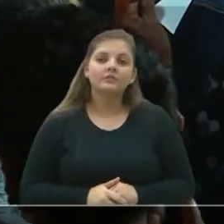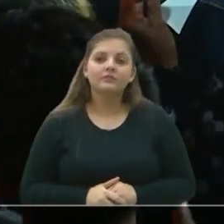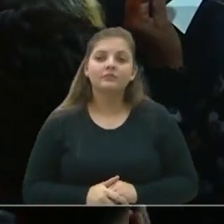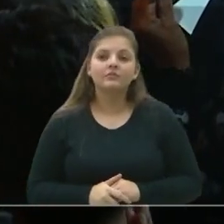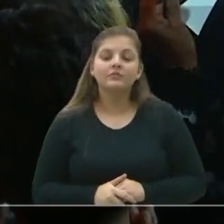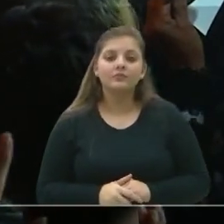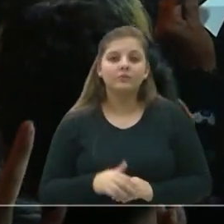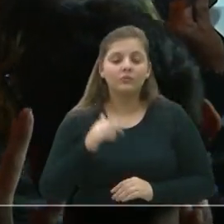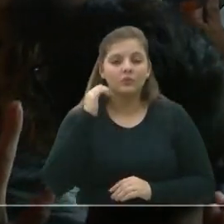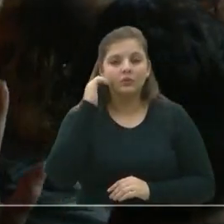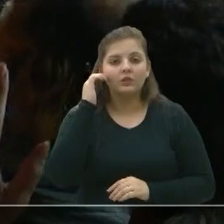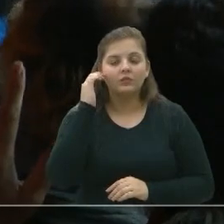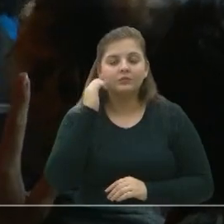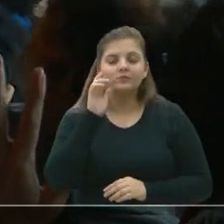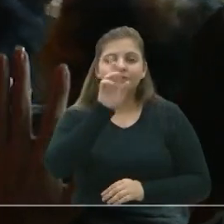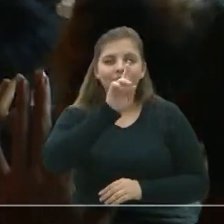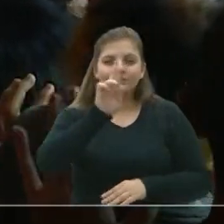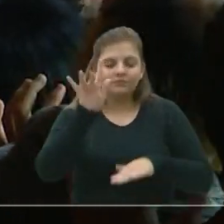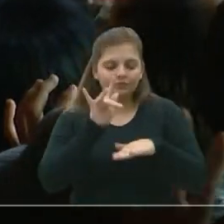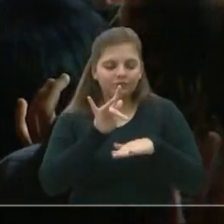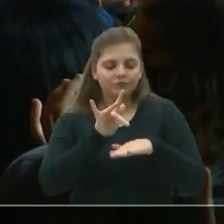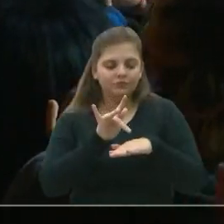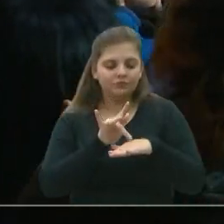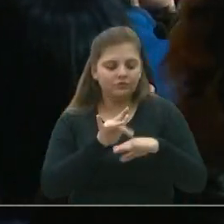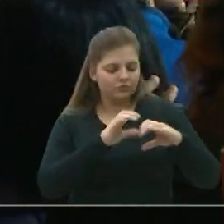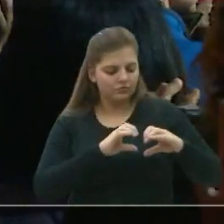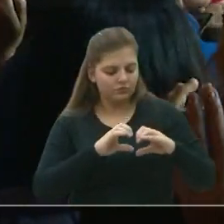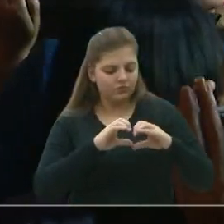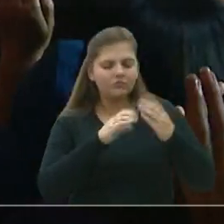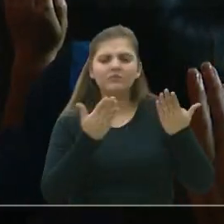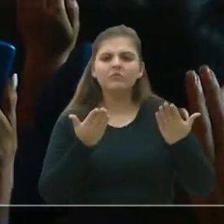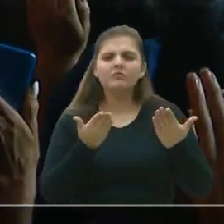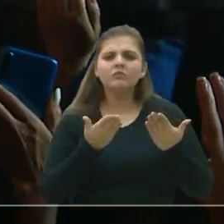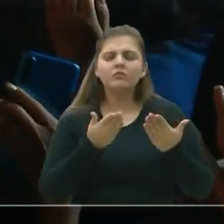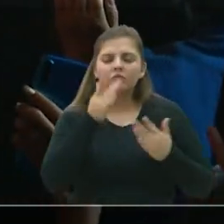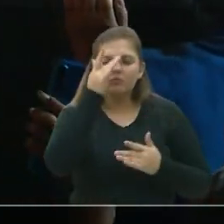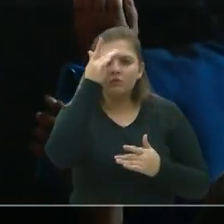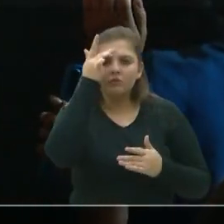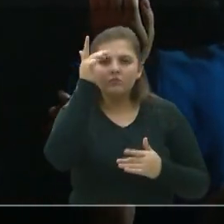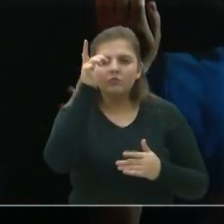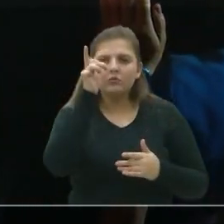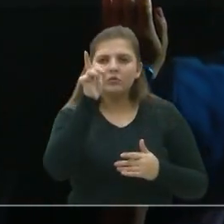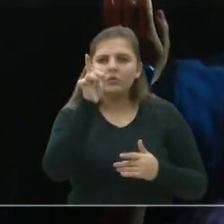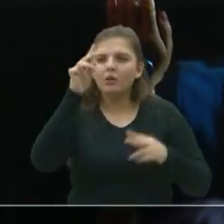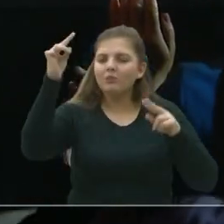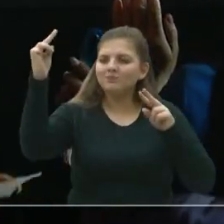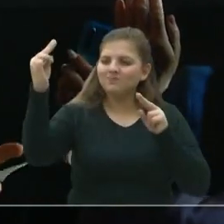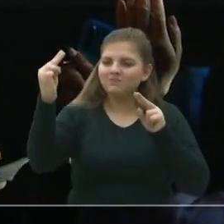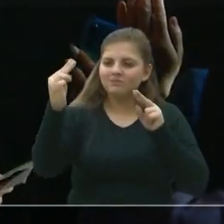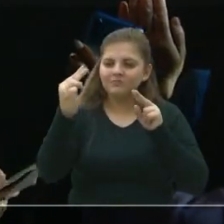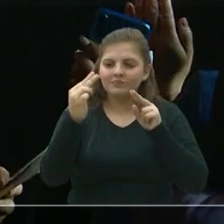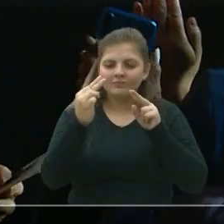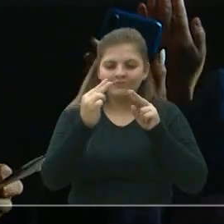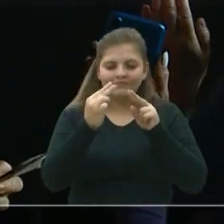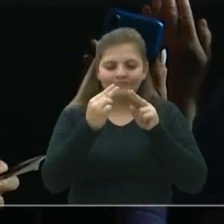vencer. O Senhor está tocando o coração de um homem que foi atraído a esse